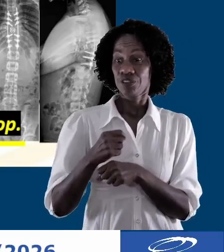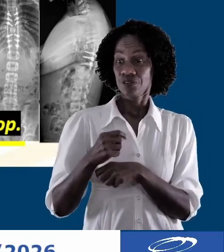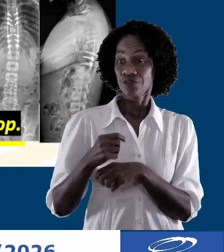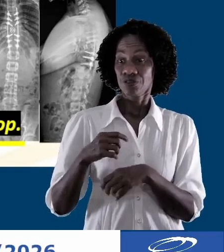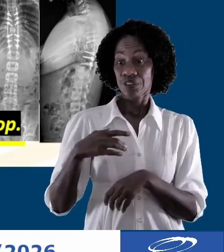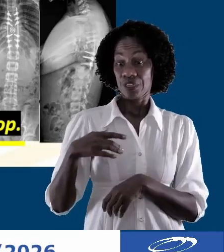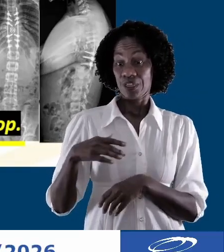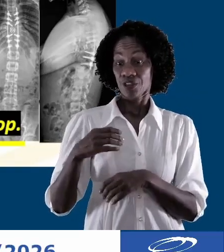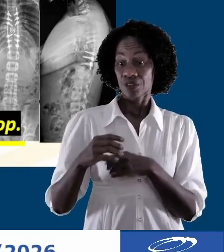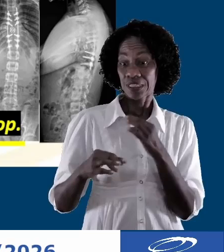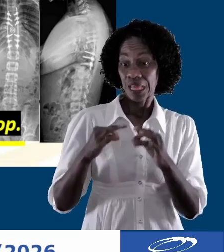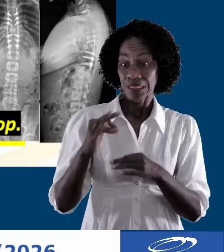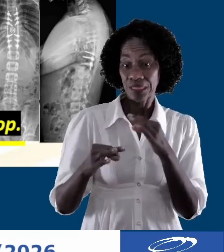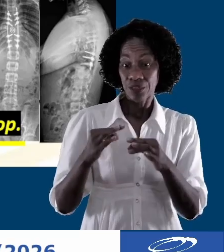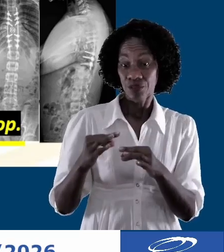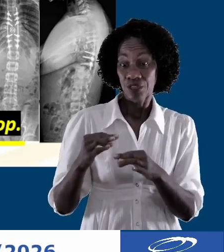assintomático, curado.